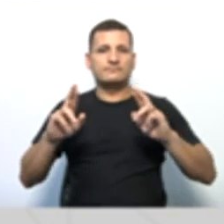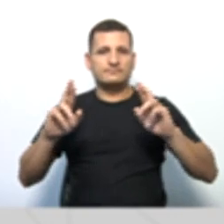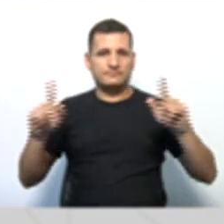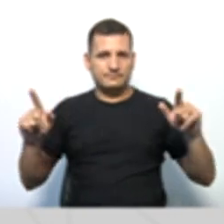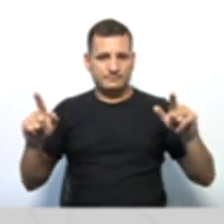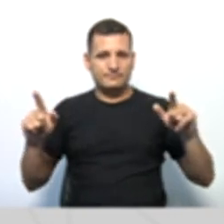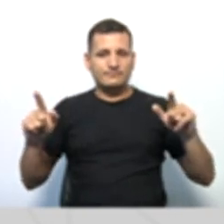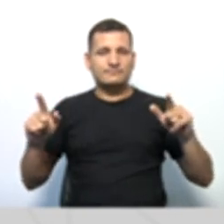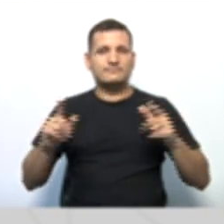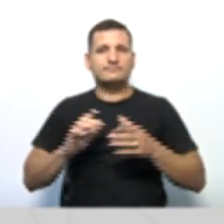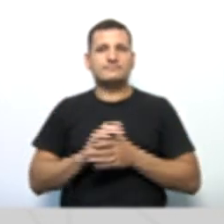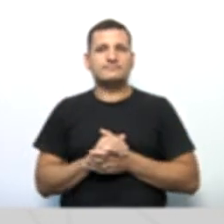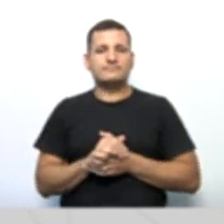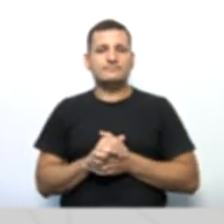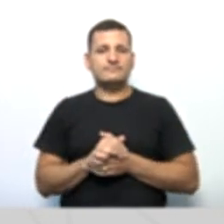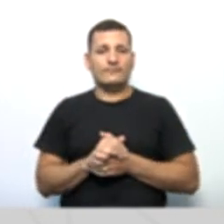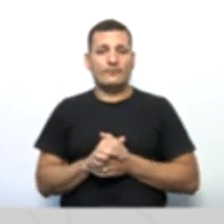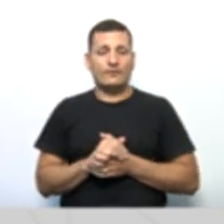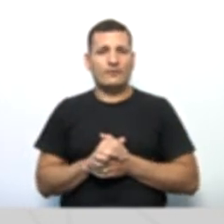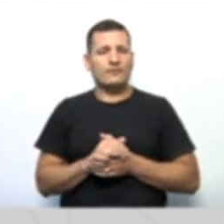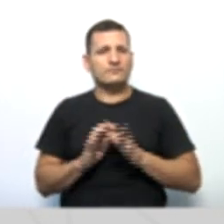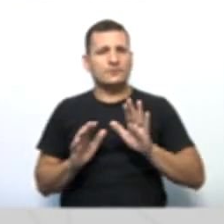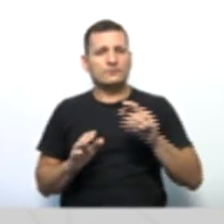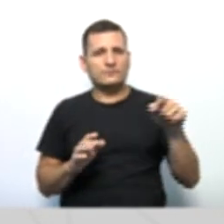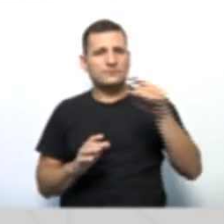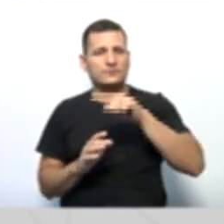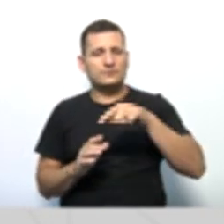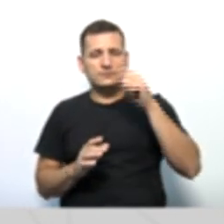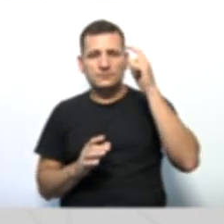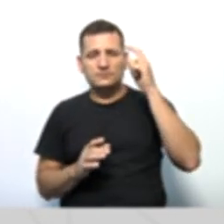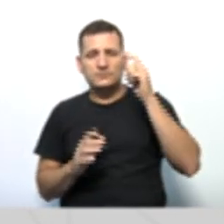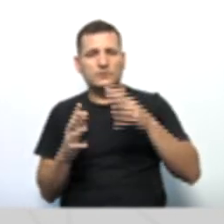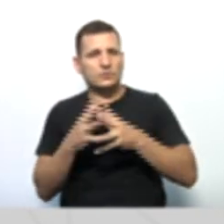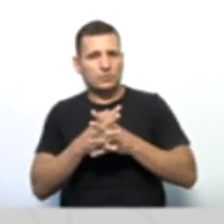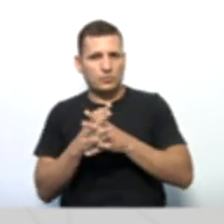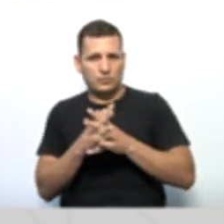completamente diferentes. Para vocês nunca mais confundirem